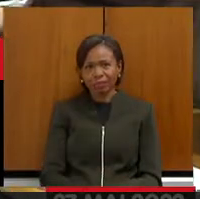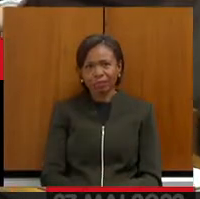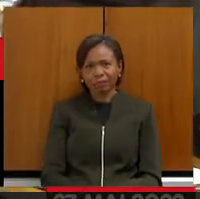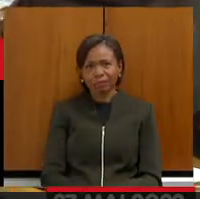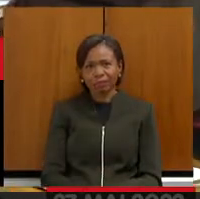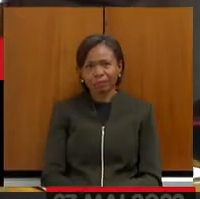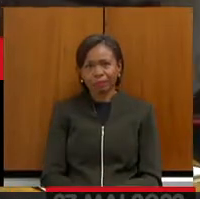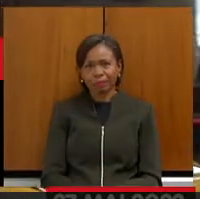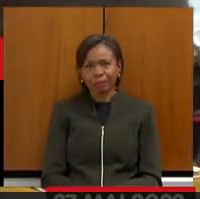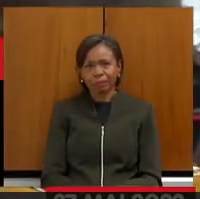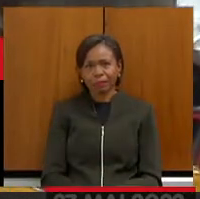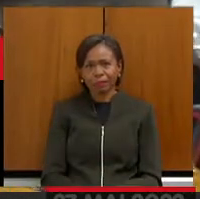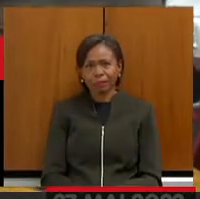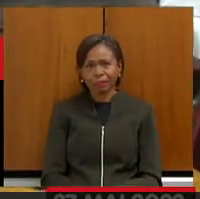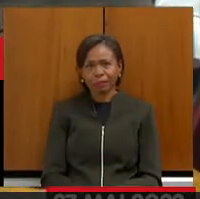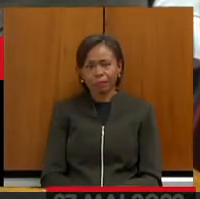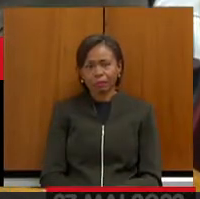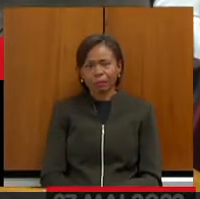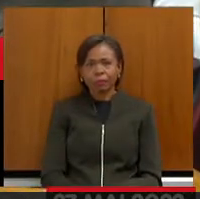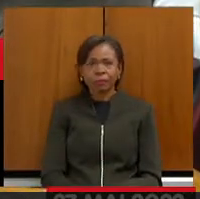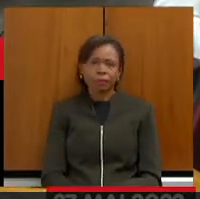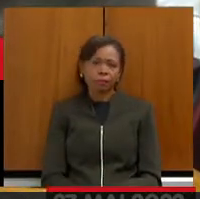E aí